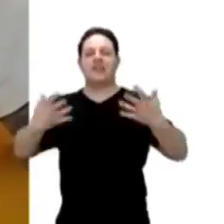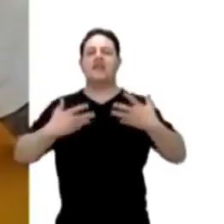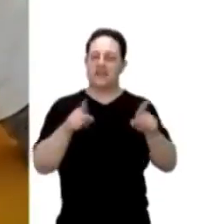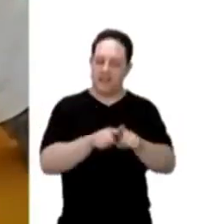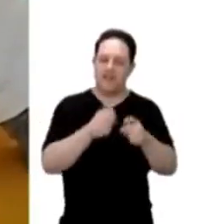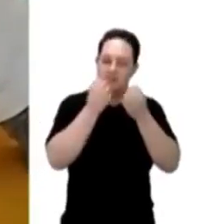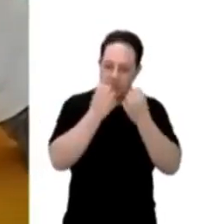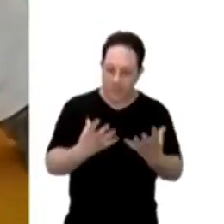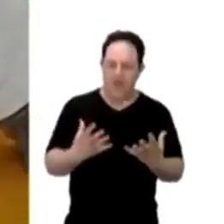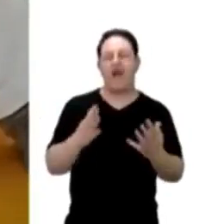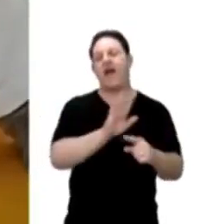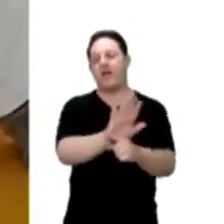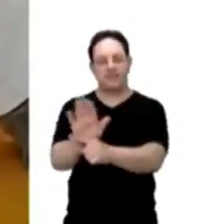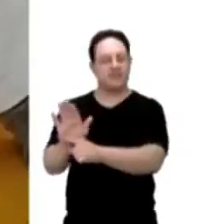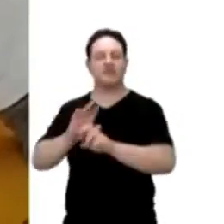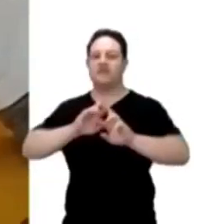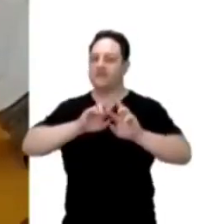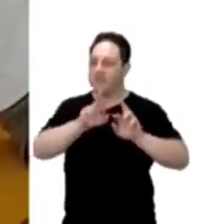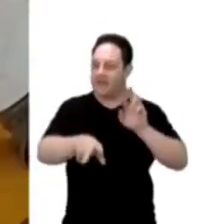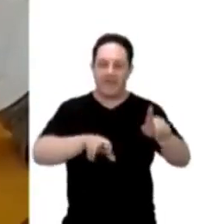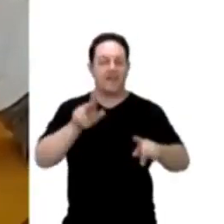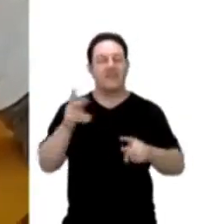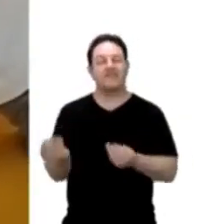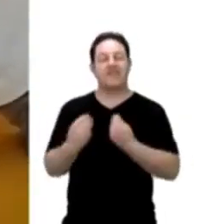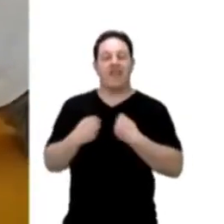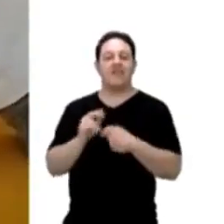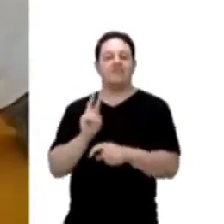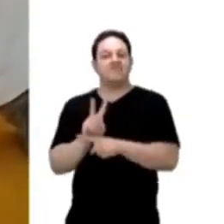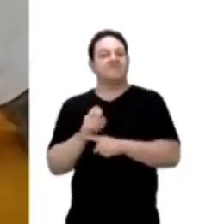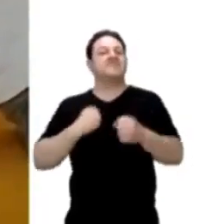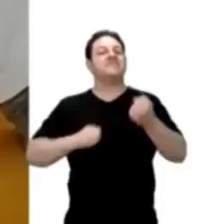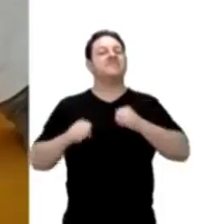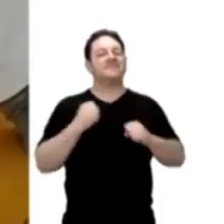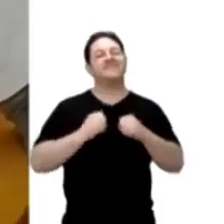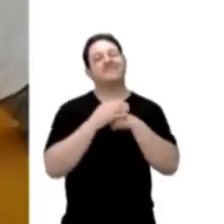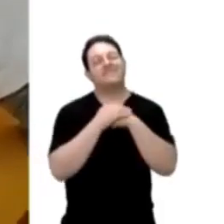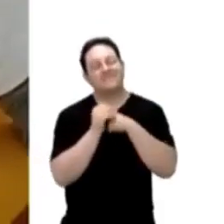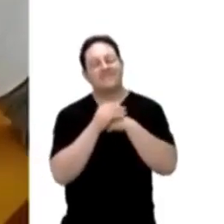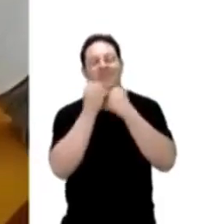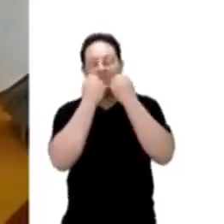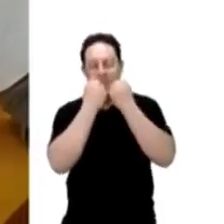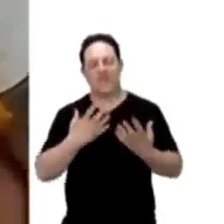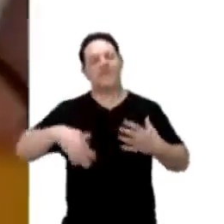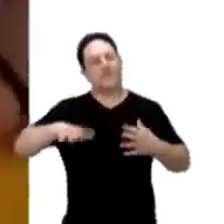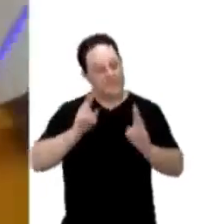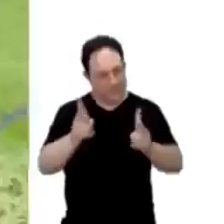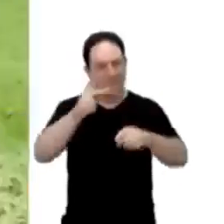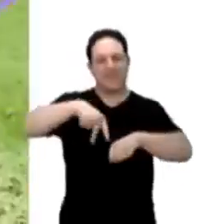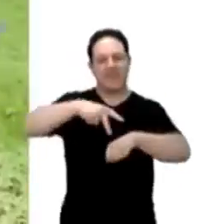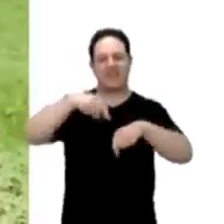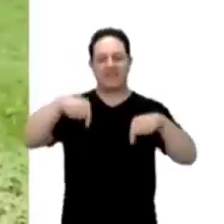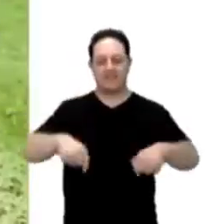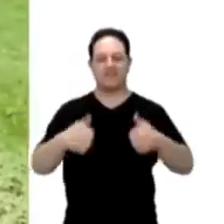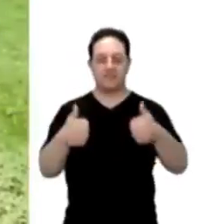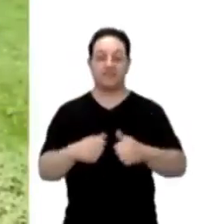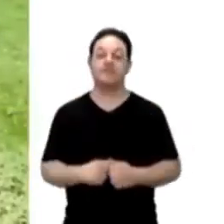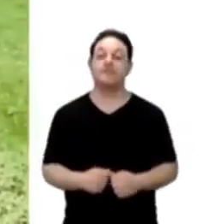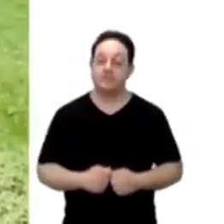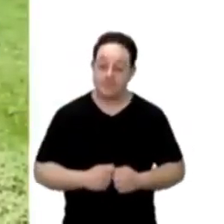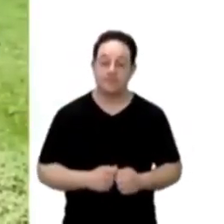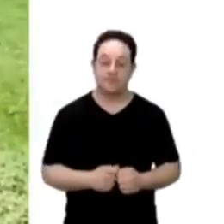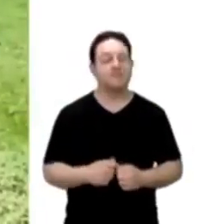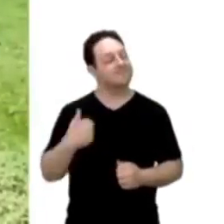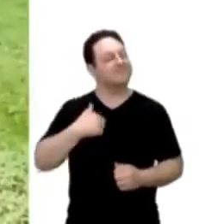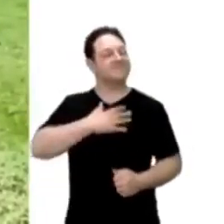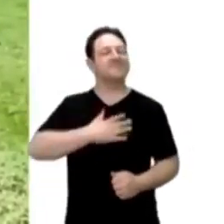a ver o mundo de forma diferente, traz esperança e acalento para uma melhor educação para o nosso país. Isso, mas eu fiquei